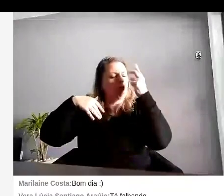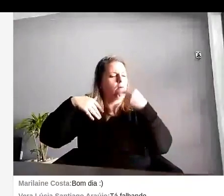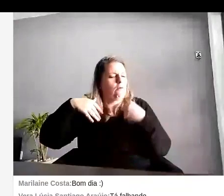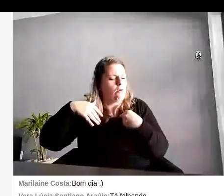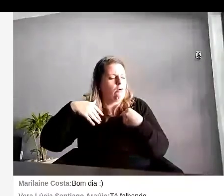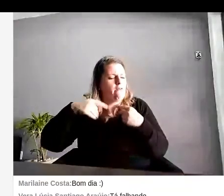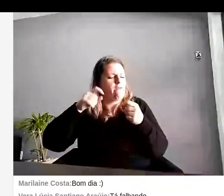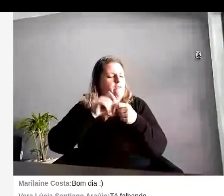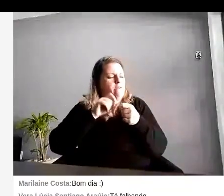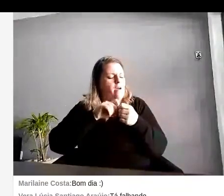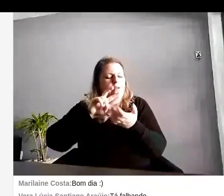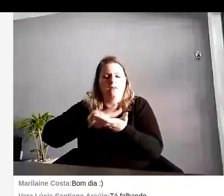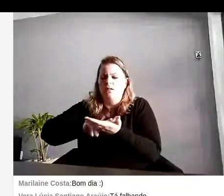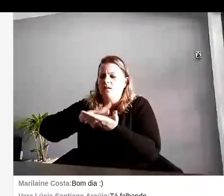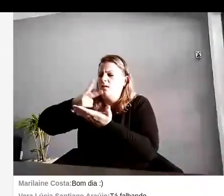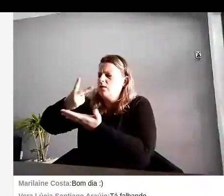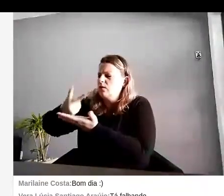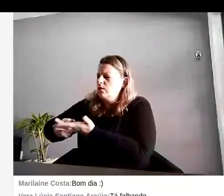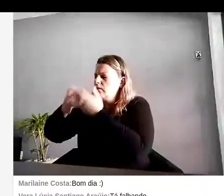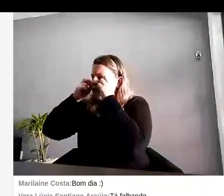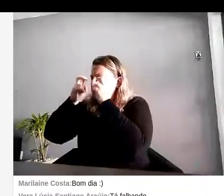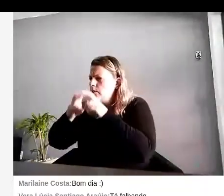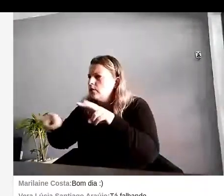através do conhecimento.